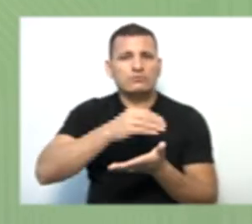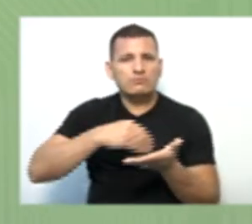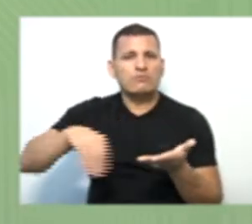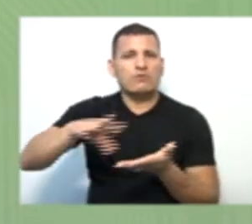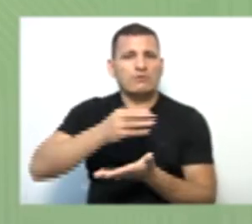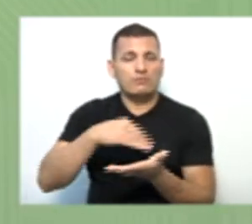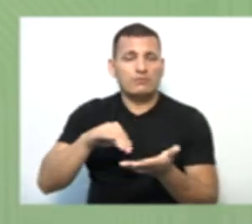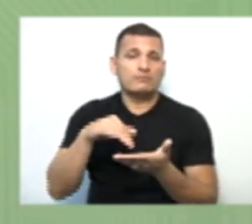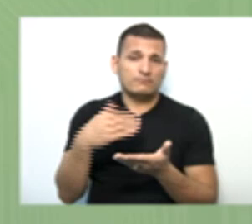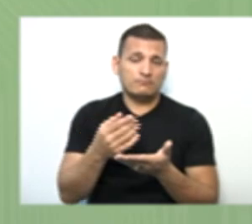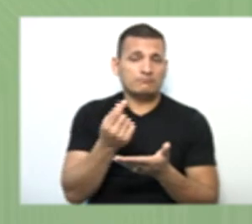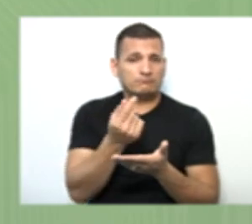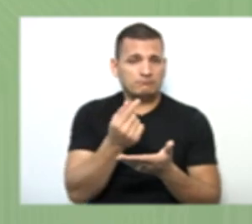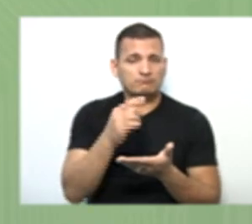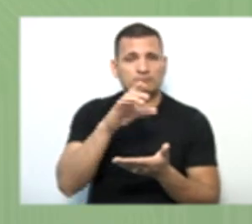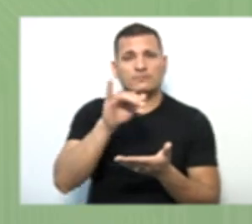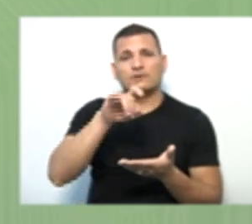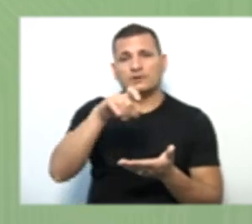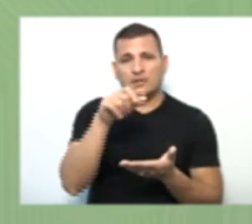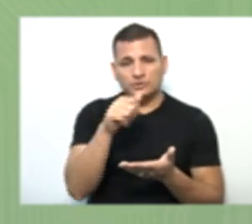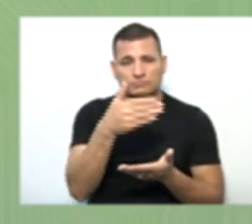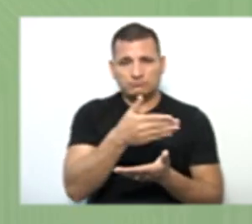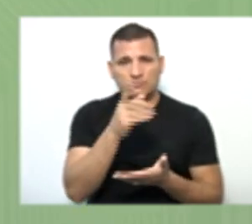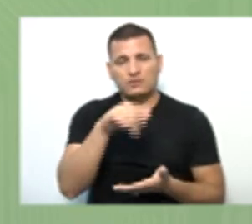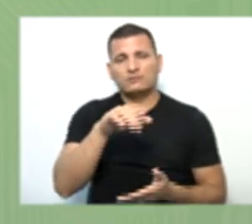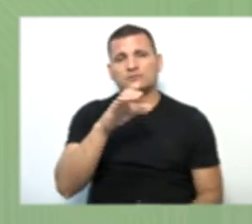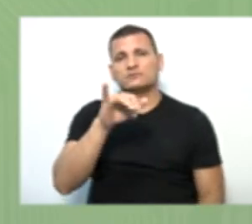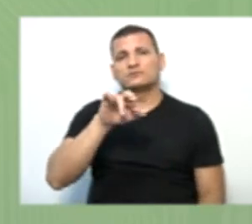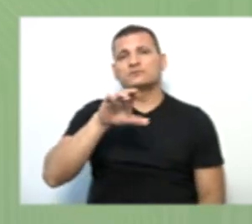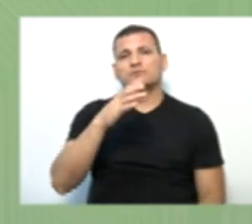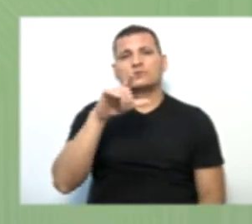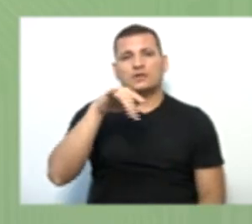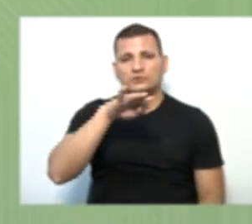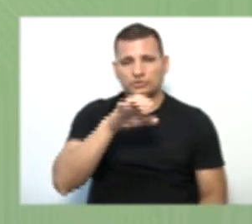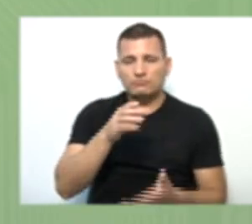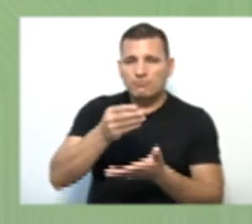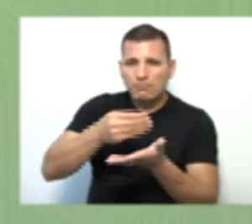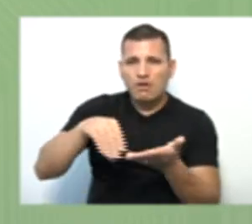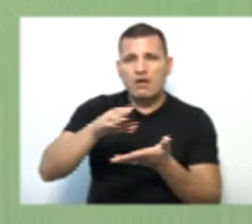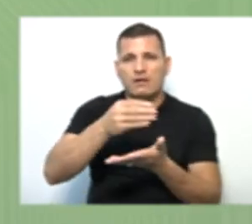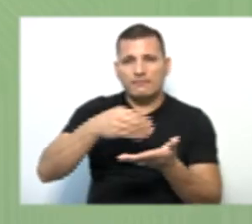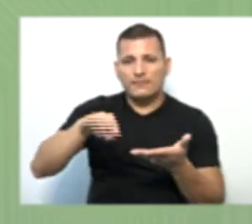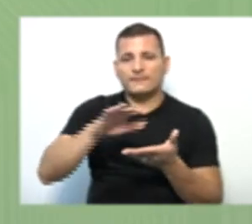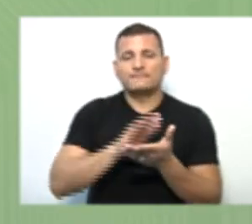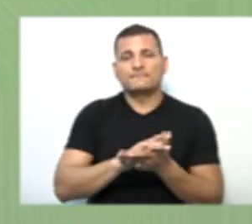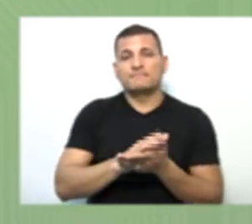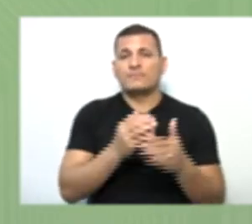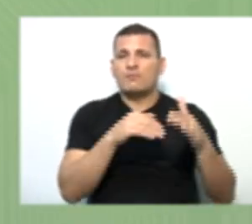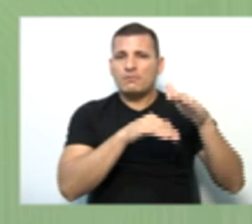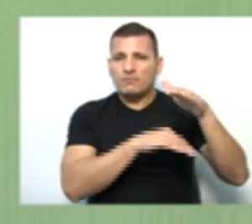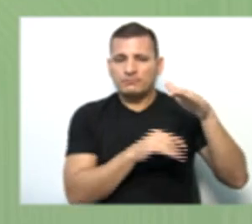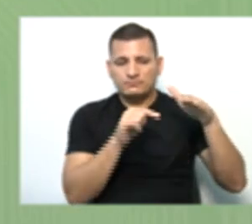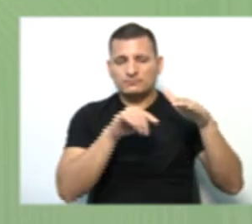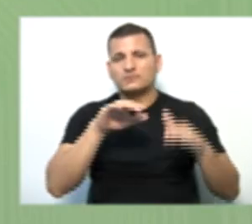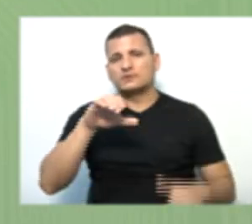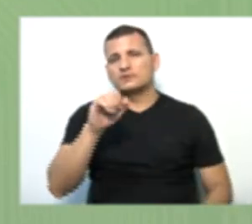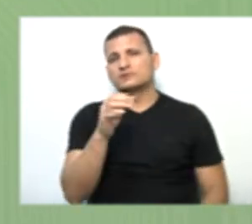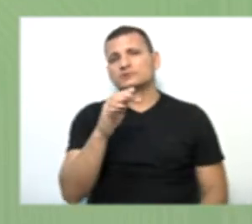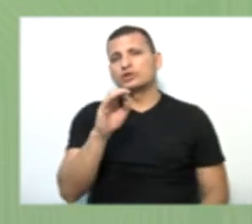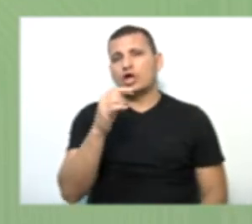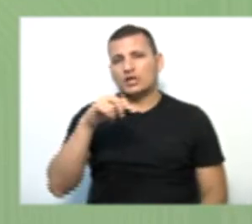o dinheiro, caixa, é um ativo circulante. O estoque que você tem, você pode vender aquilo e transformar isso em